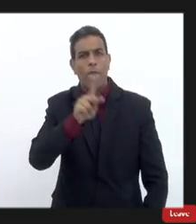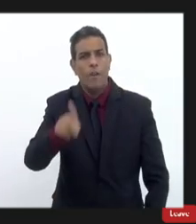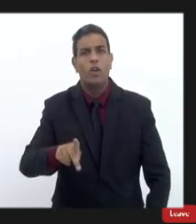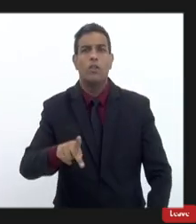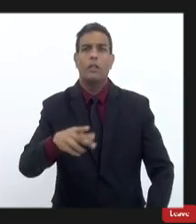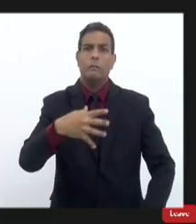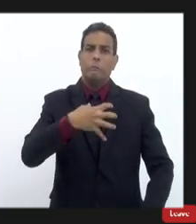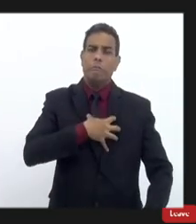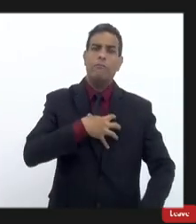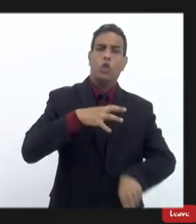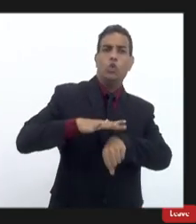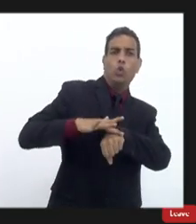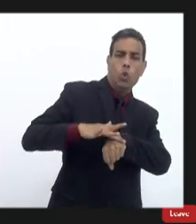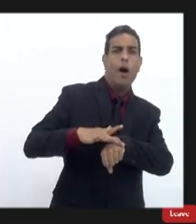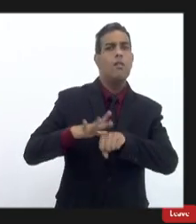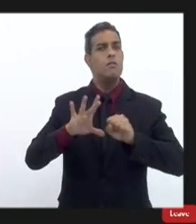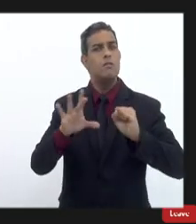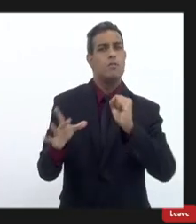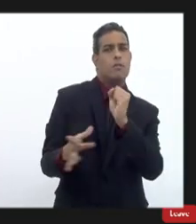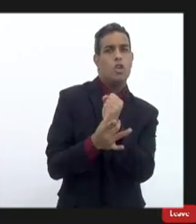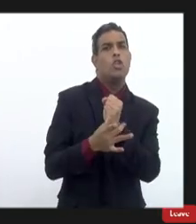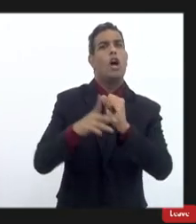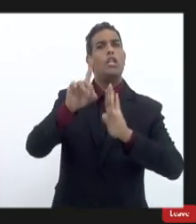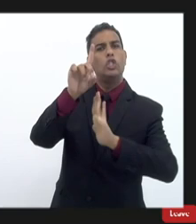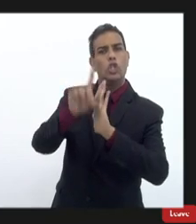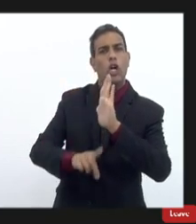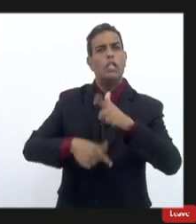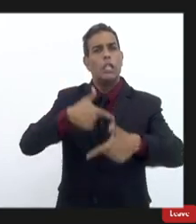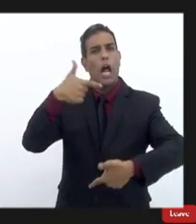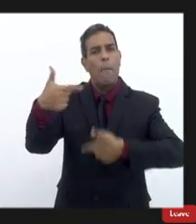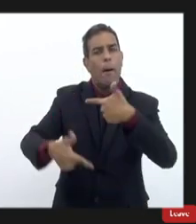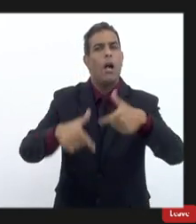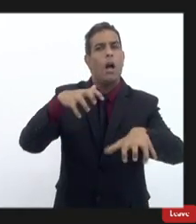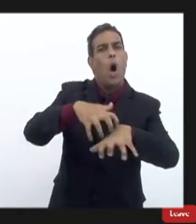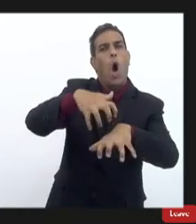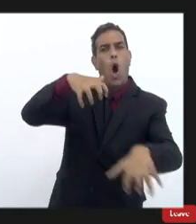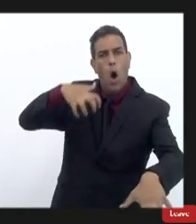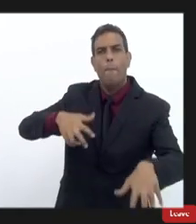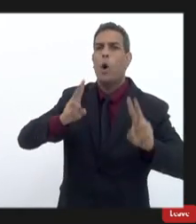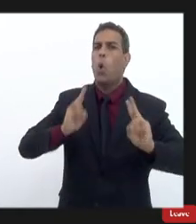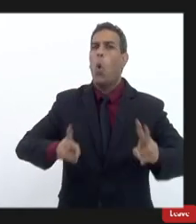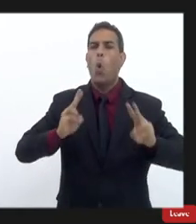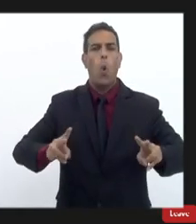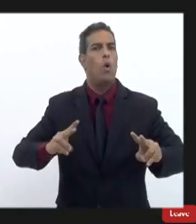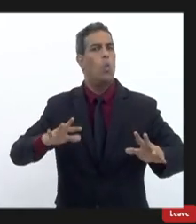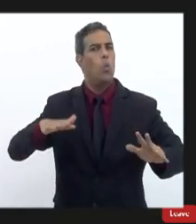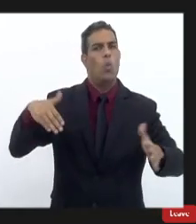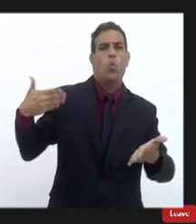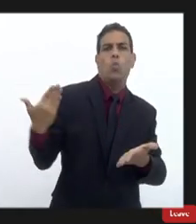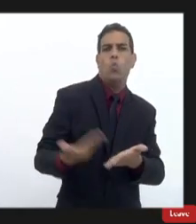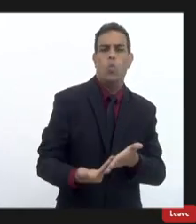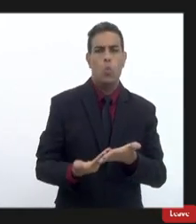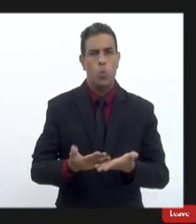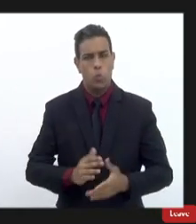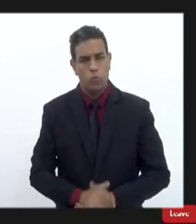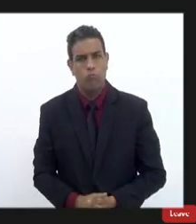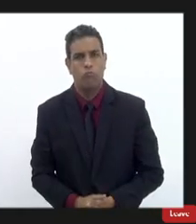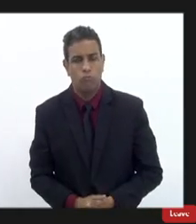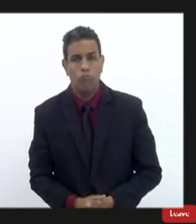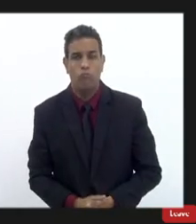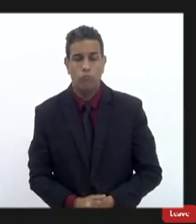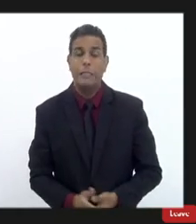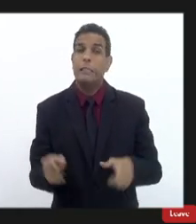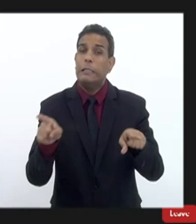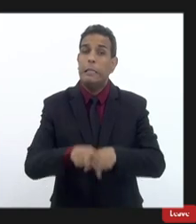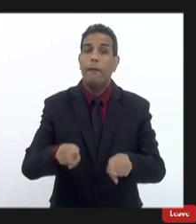profissionais tenham assegurado esse direito de se manter nas atividades da modalidade remota, né? E